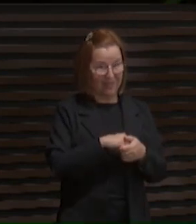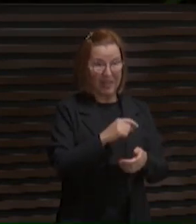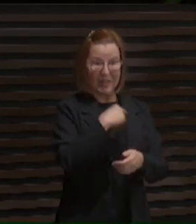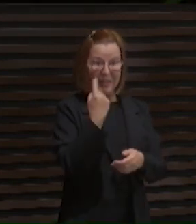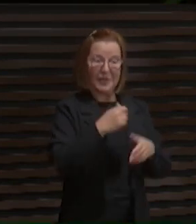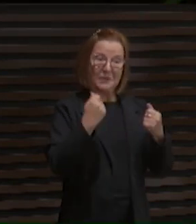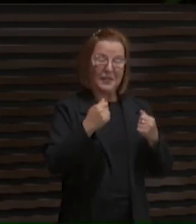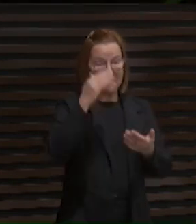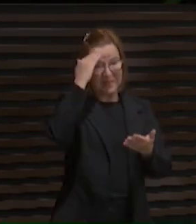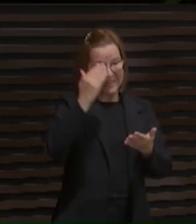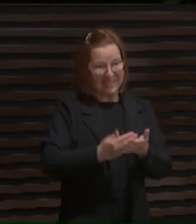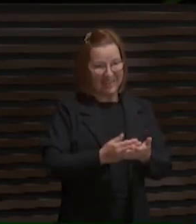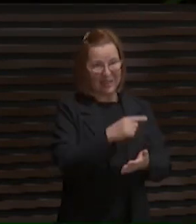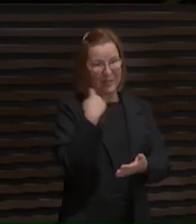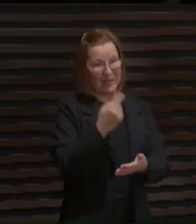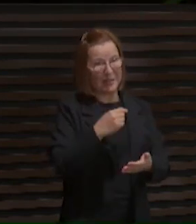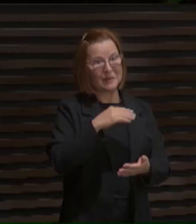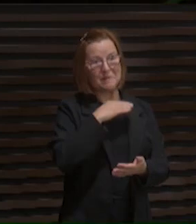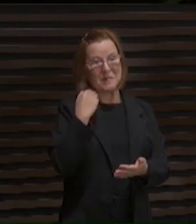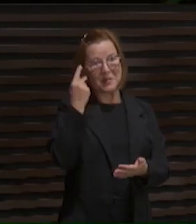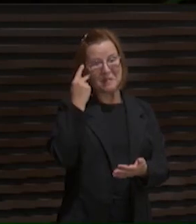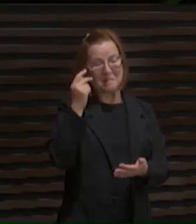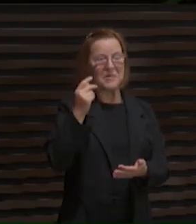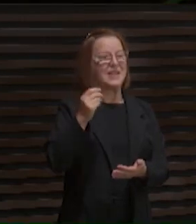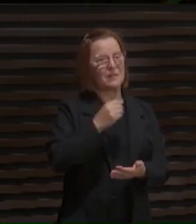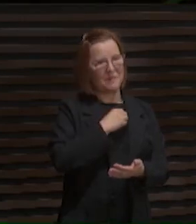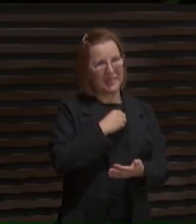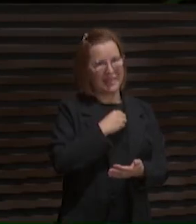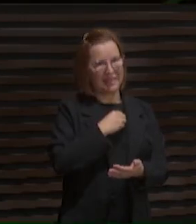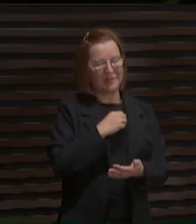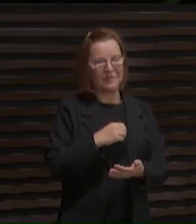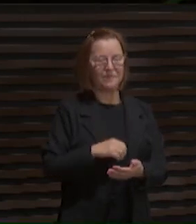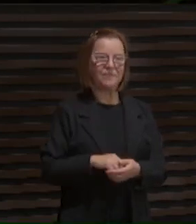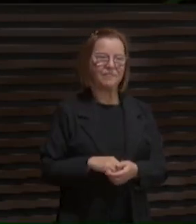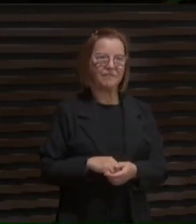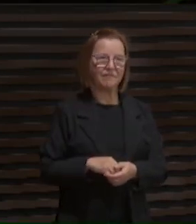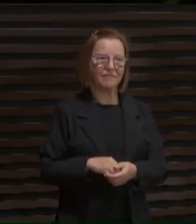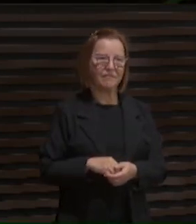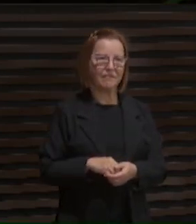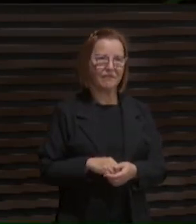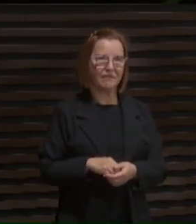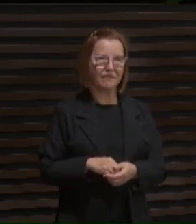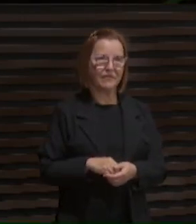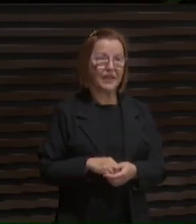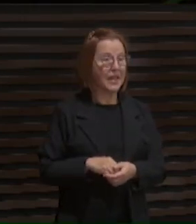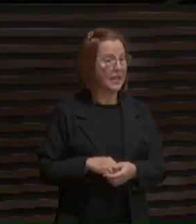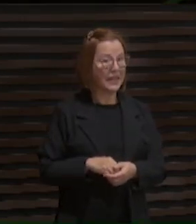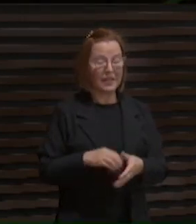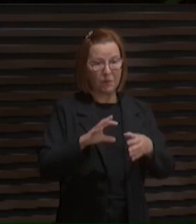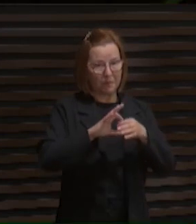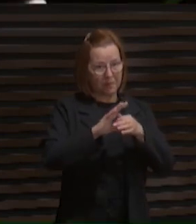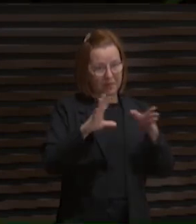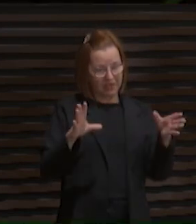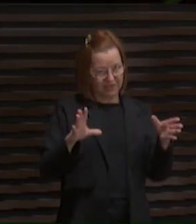mortos para o pecado. Romanos 6,11. Essa questão de não permitir é você não